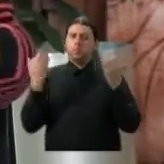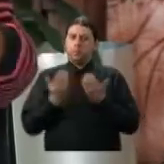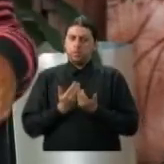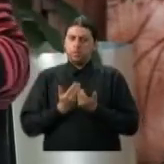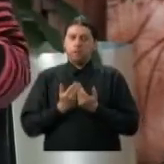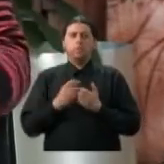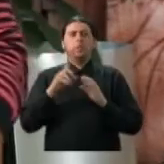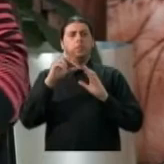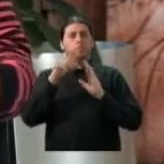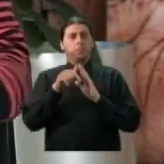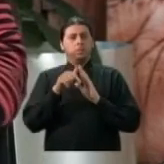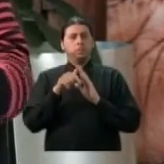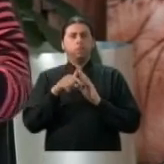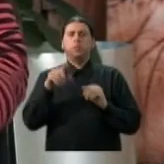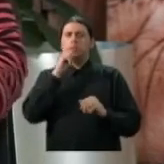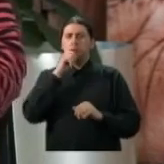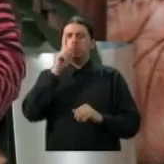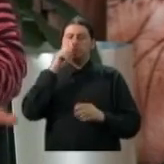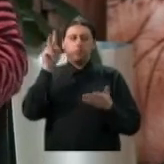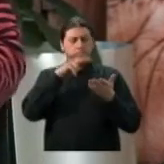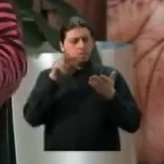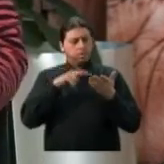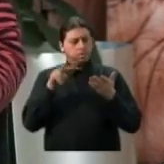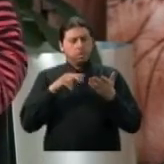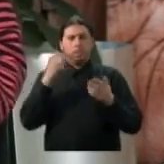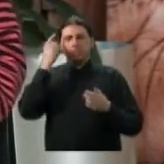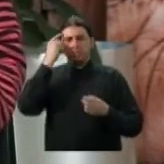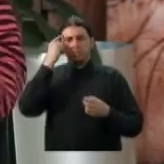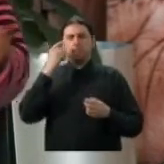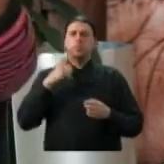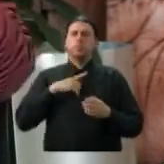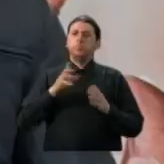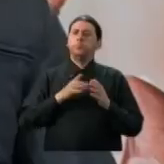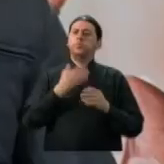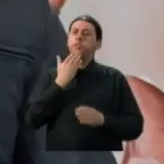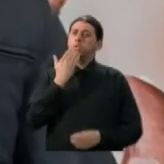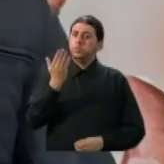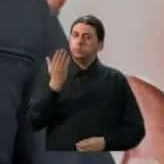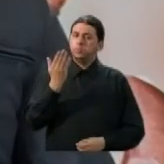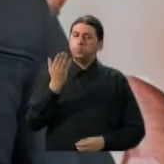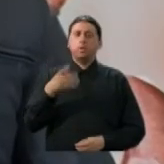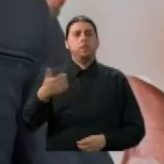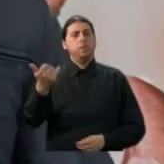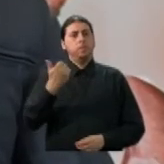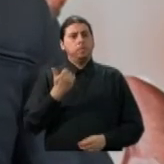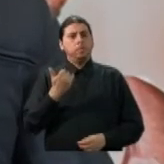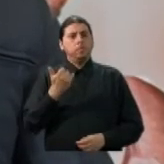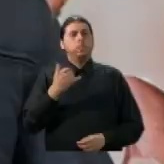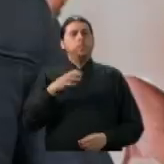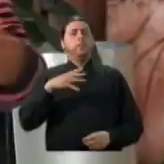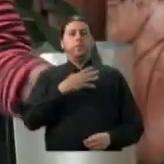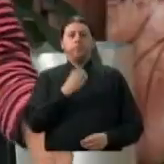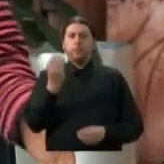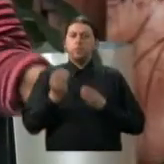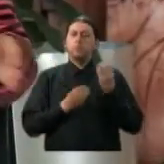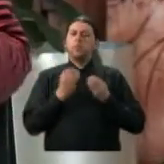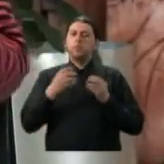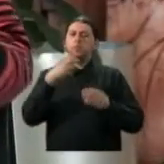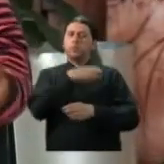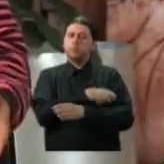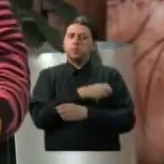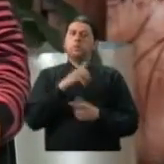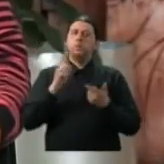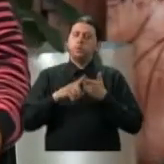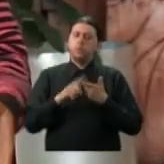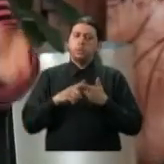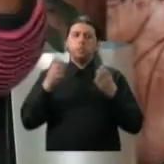pais explicaram em casa também. Eles pediram para que eles informassem os filhos sobre o que eles estavam tomando, para